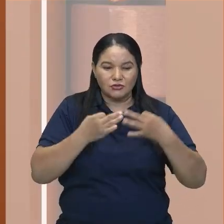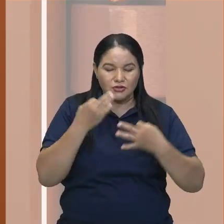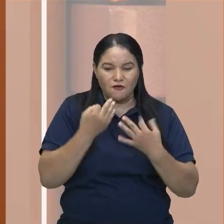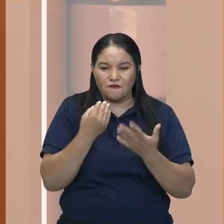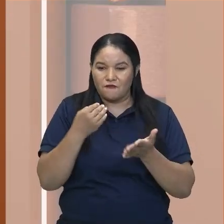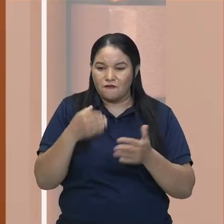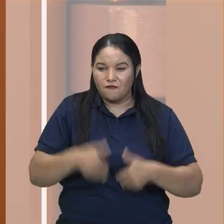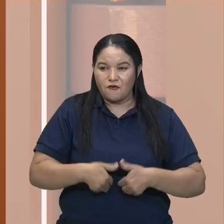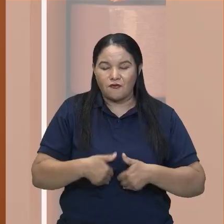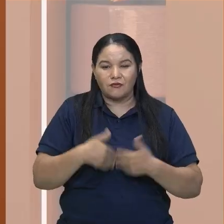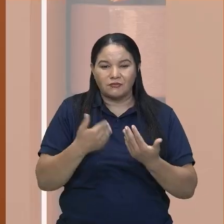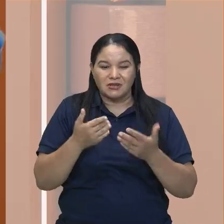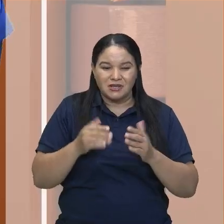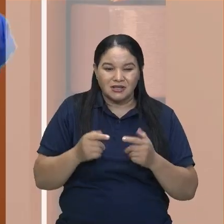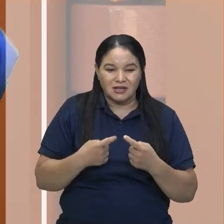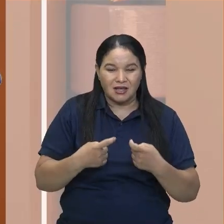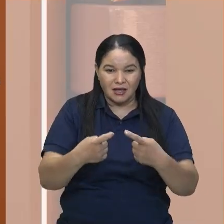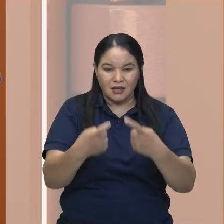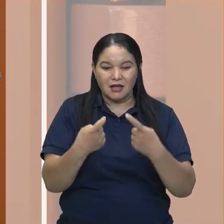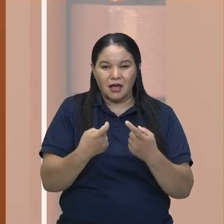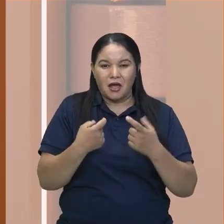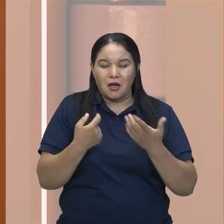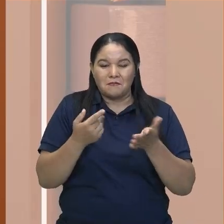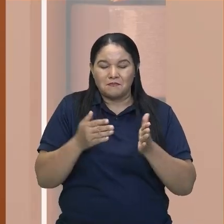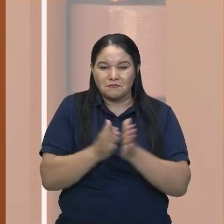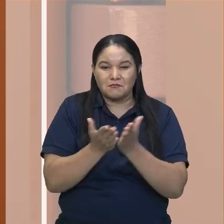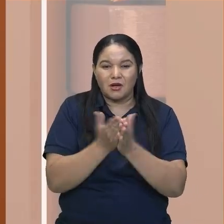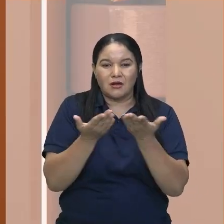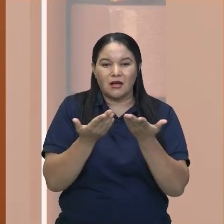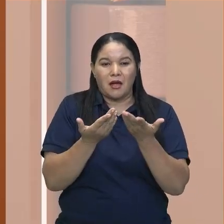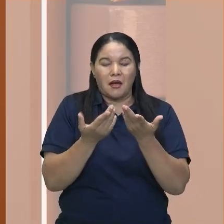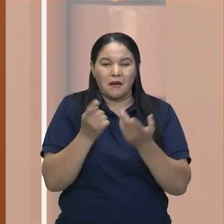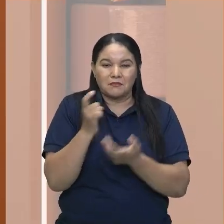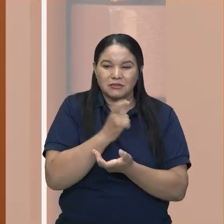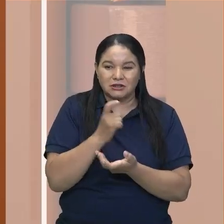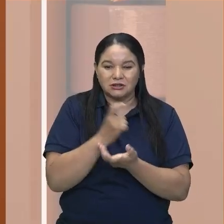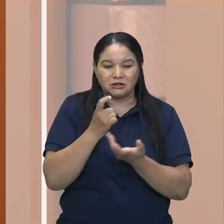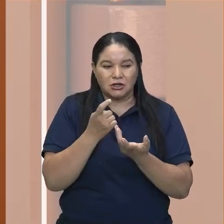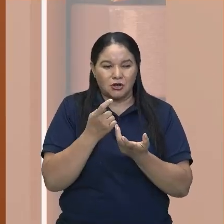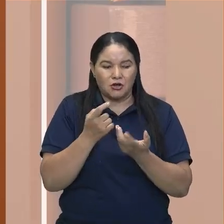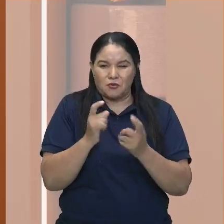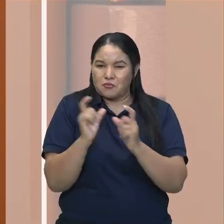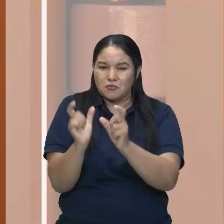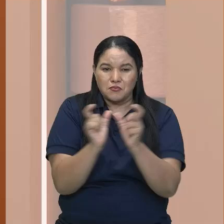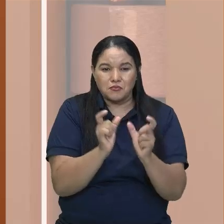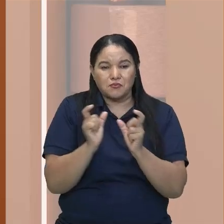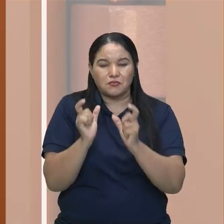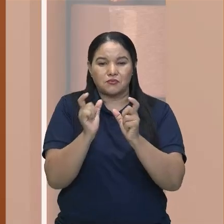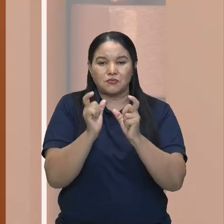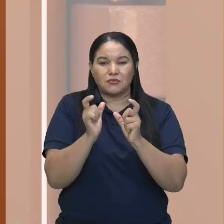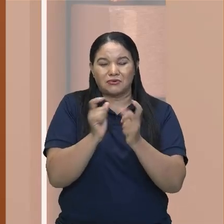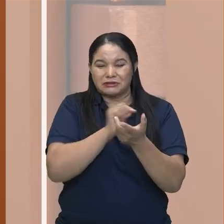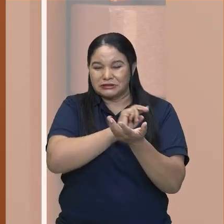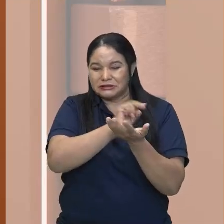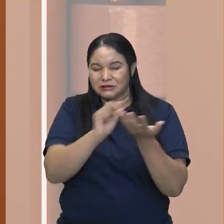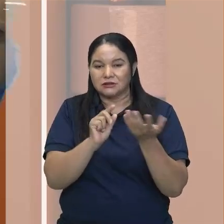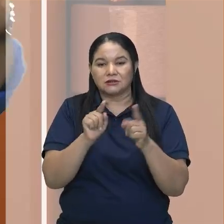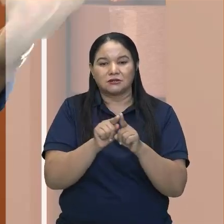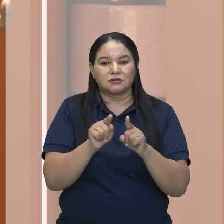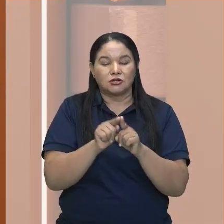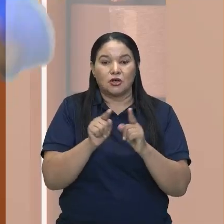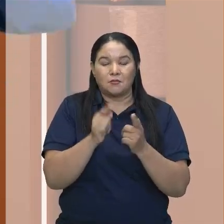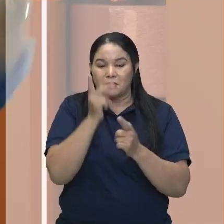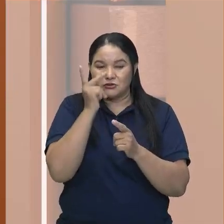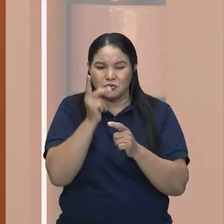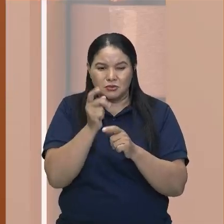da guerra, da miséria, da mentira, da ganância, né, de um número de pessoas que